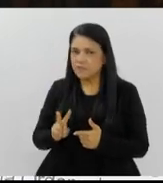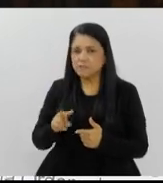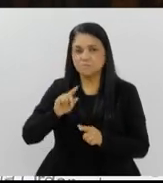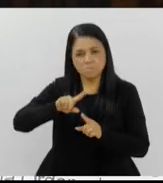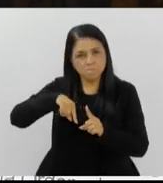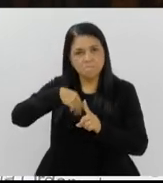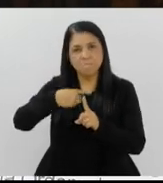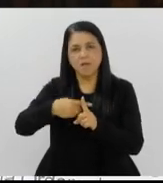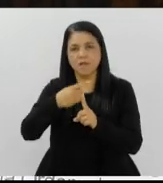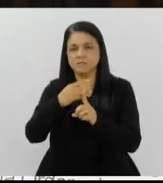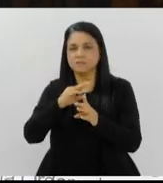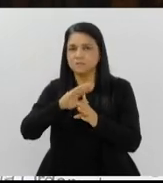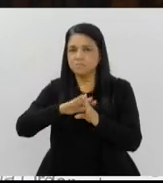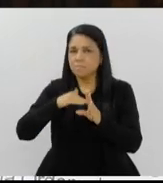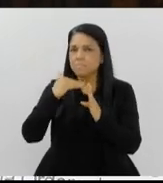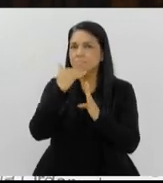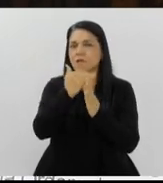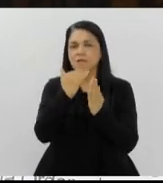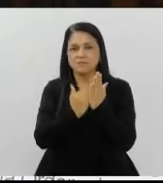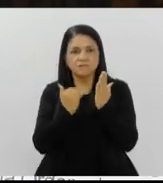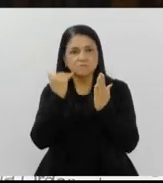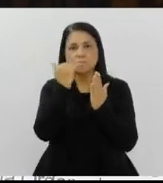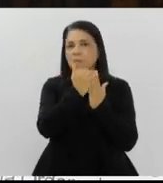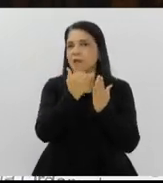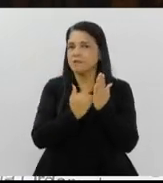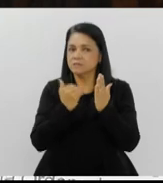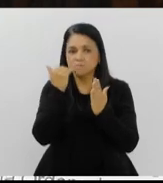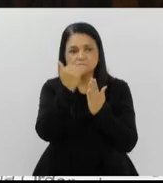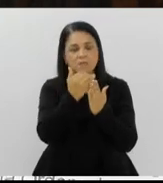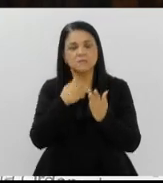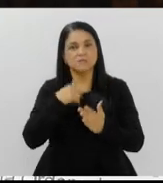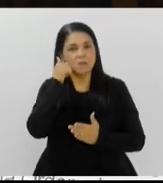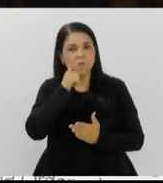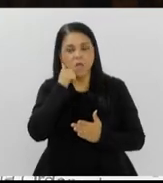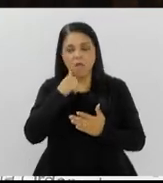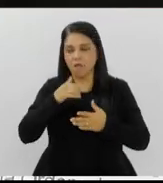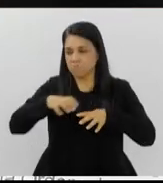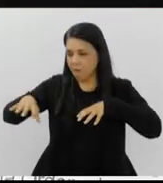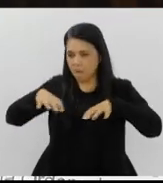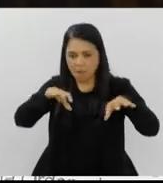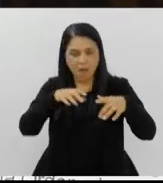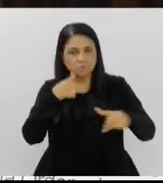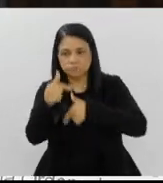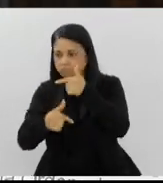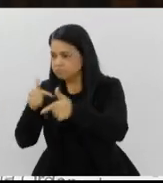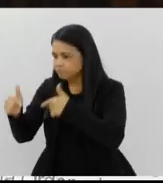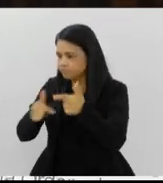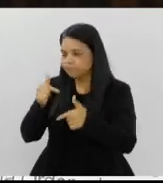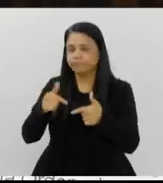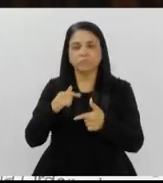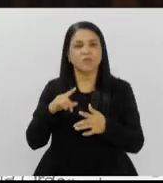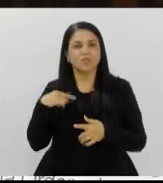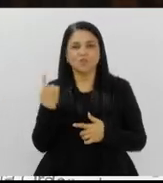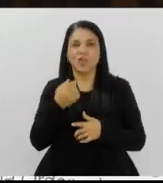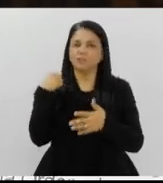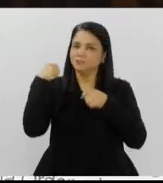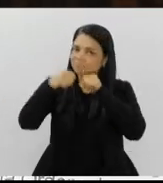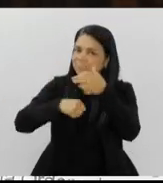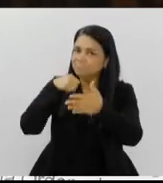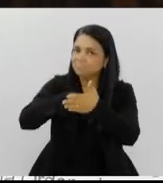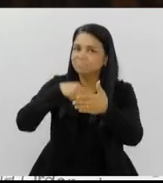nos dividimos entre vários afazeres, então, por si só, já somos guerreiras, já